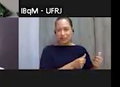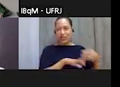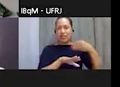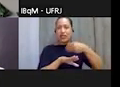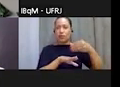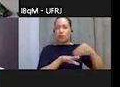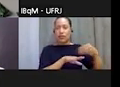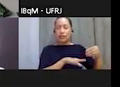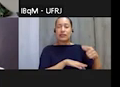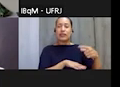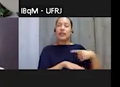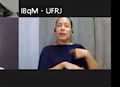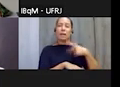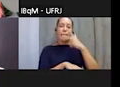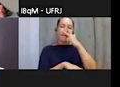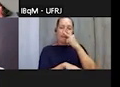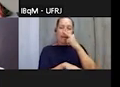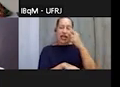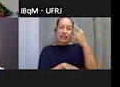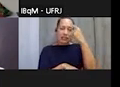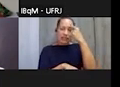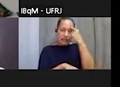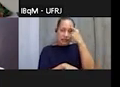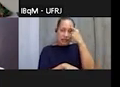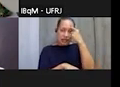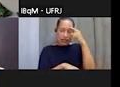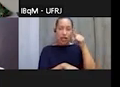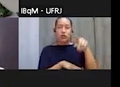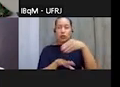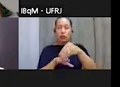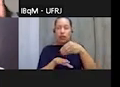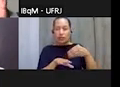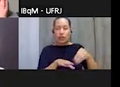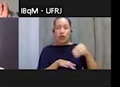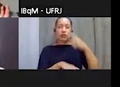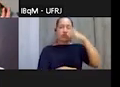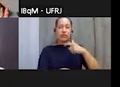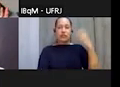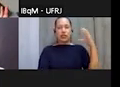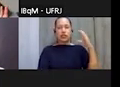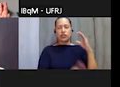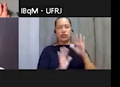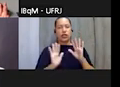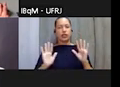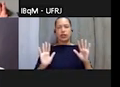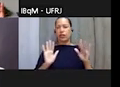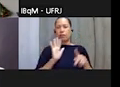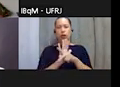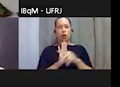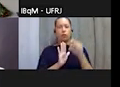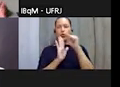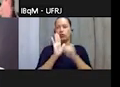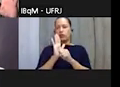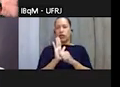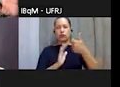à ideia do paleontólogo e do cientista como aquele grande naturalista do século XIX